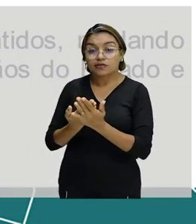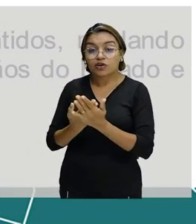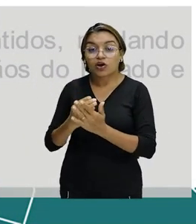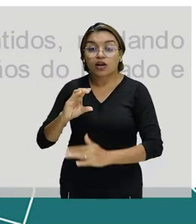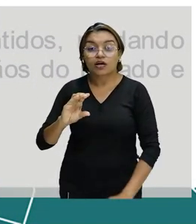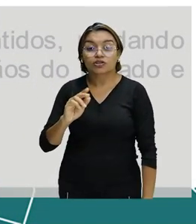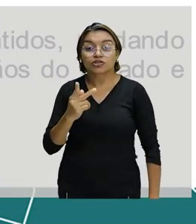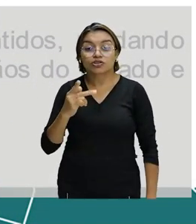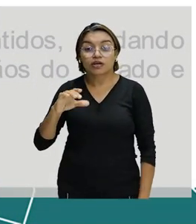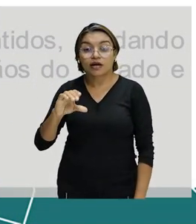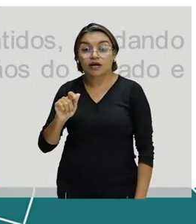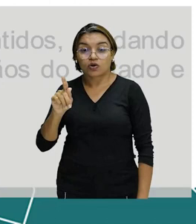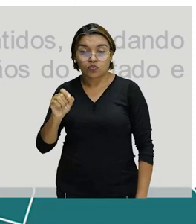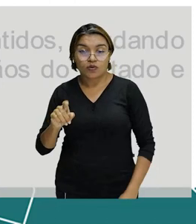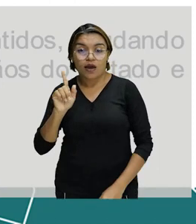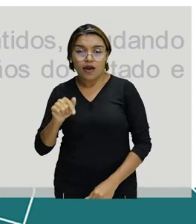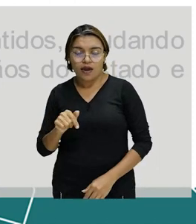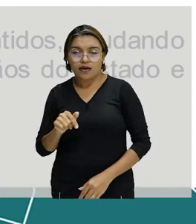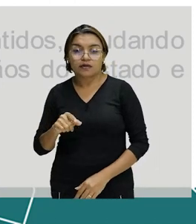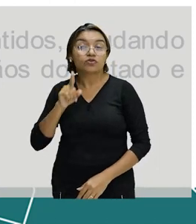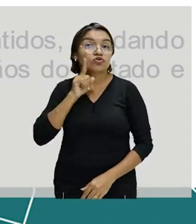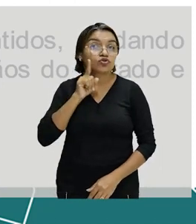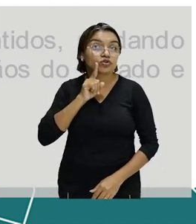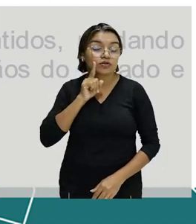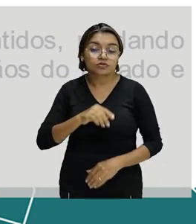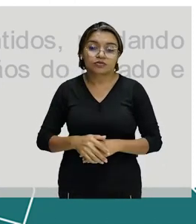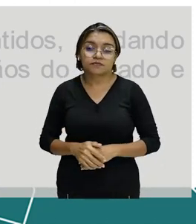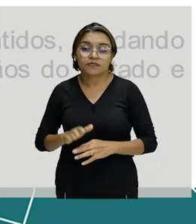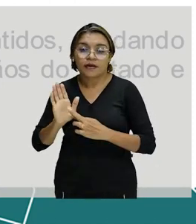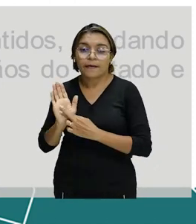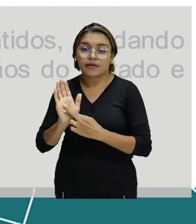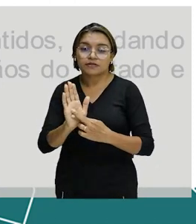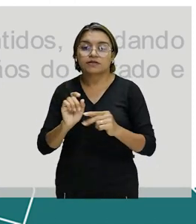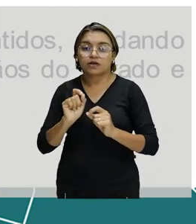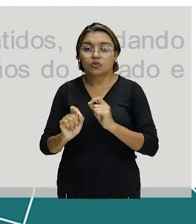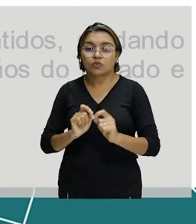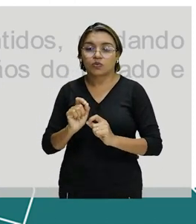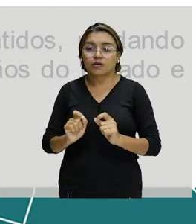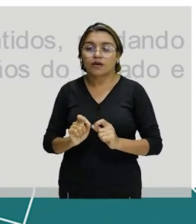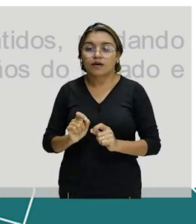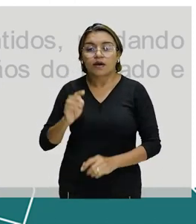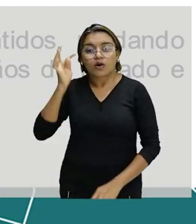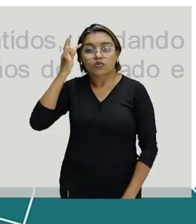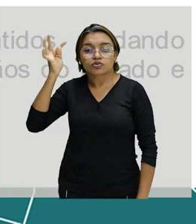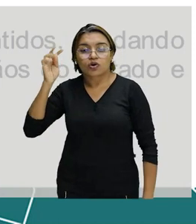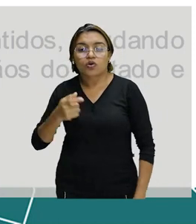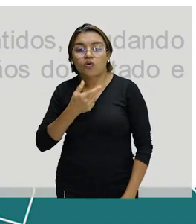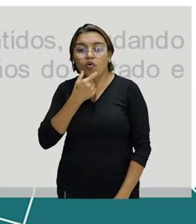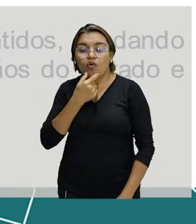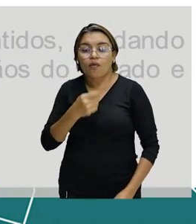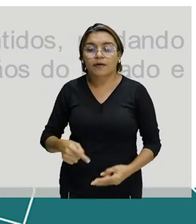Chicago Estados Unidos representada pelos teóricos Milton friedman e